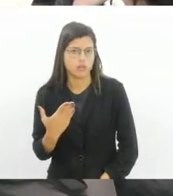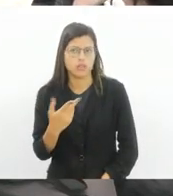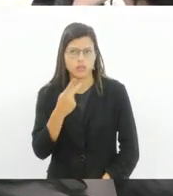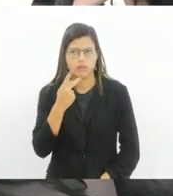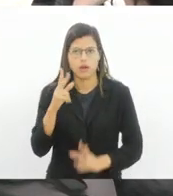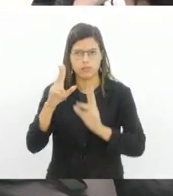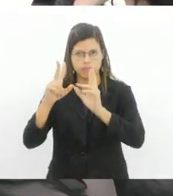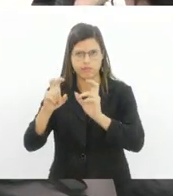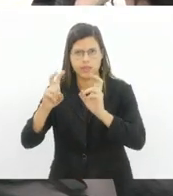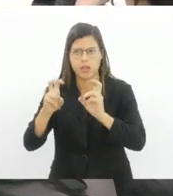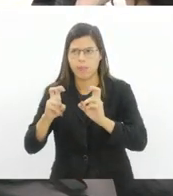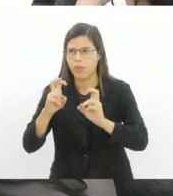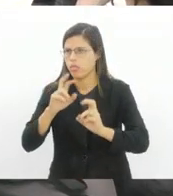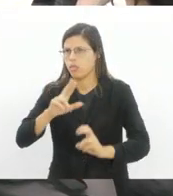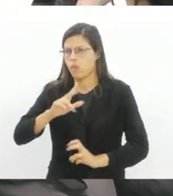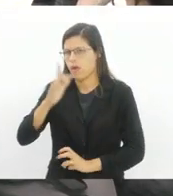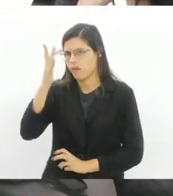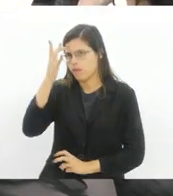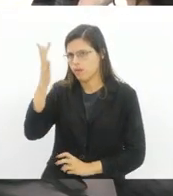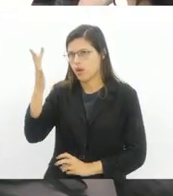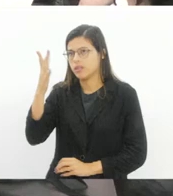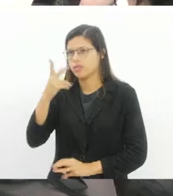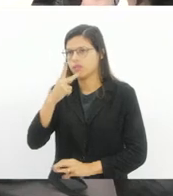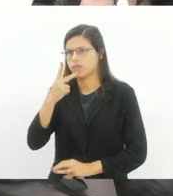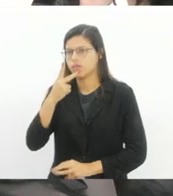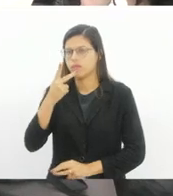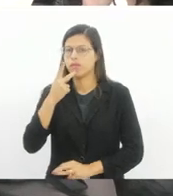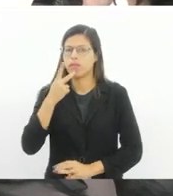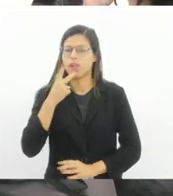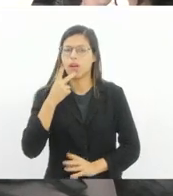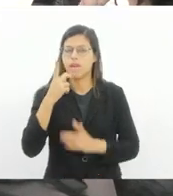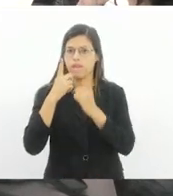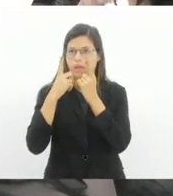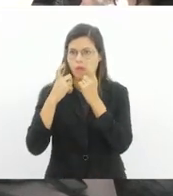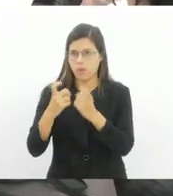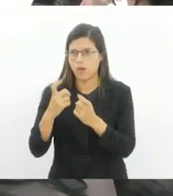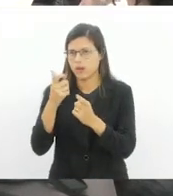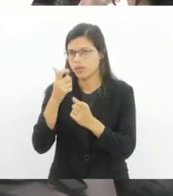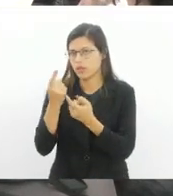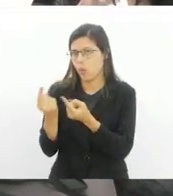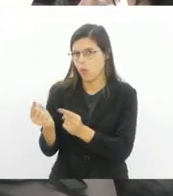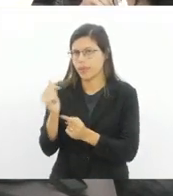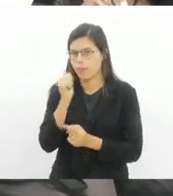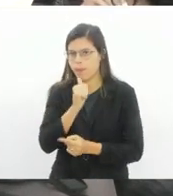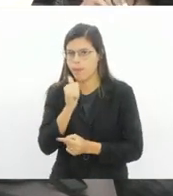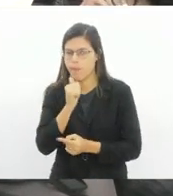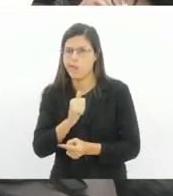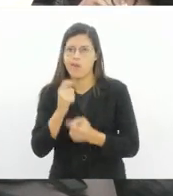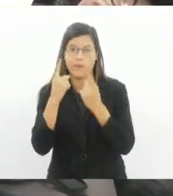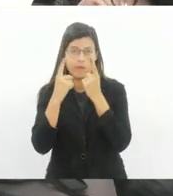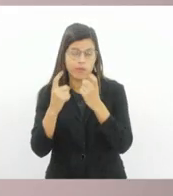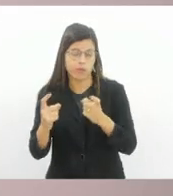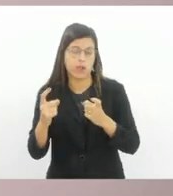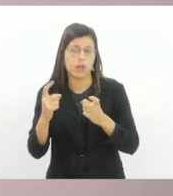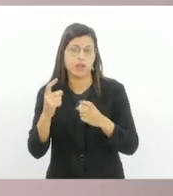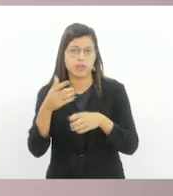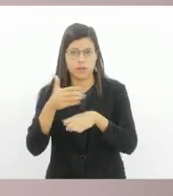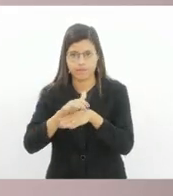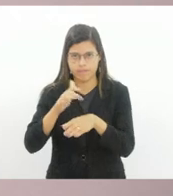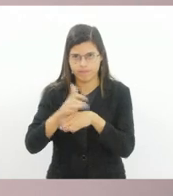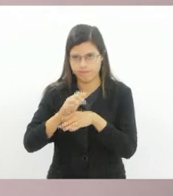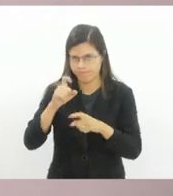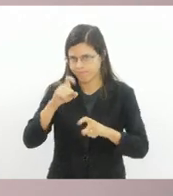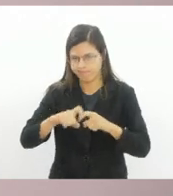tema aqui. Não é fácil, né, falar sobre violência contra a mulher, muito menos de violência sexual. Queria dizer que,